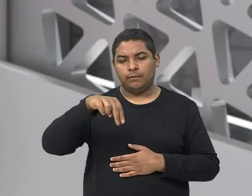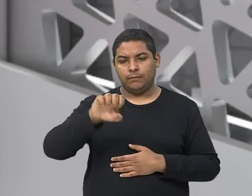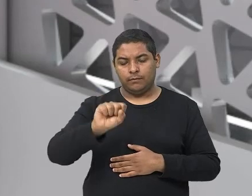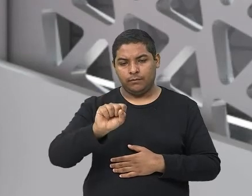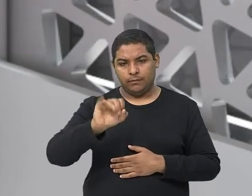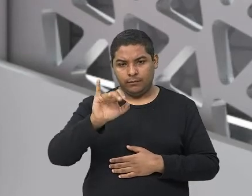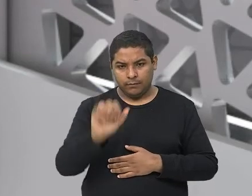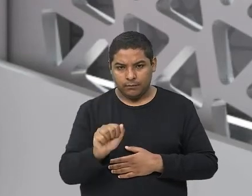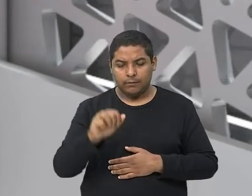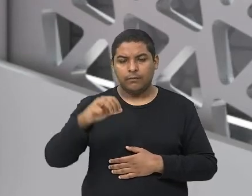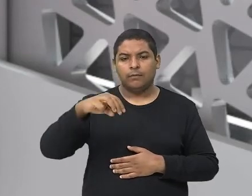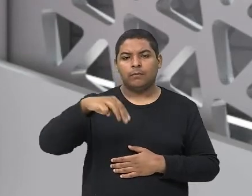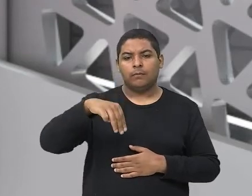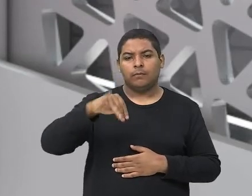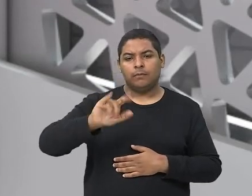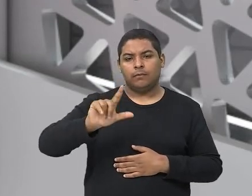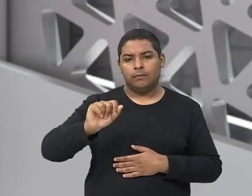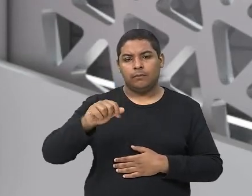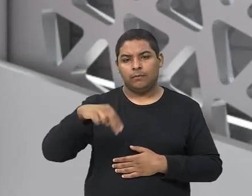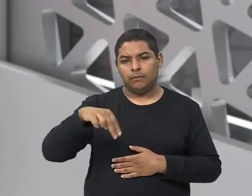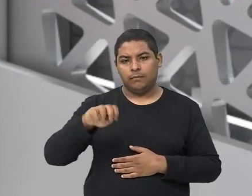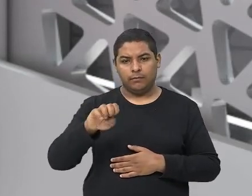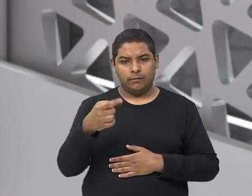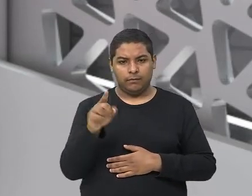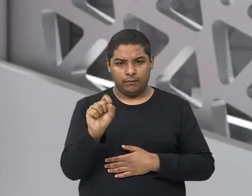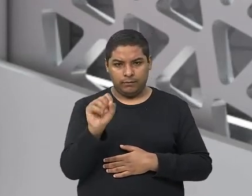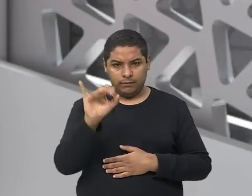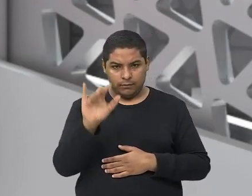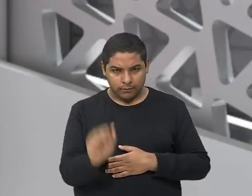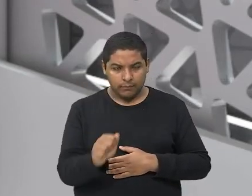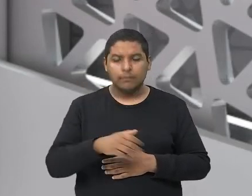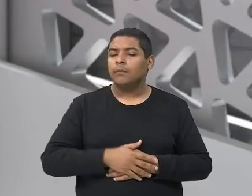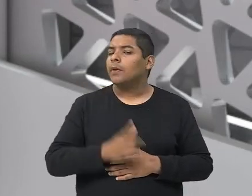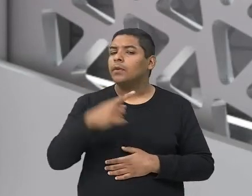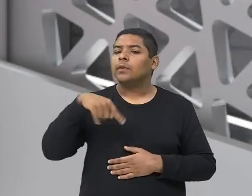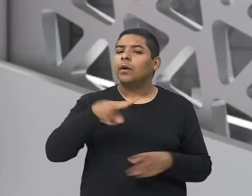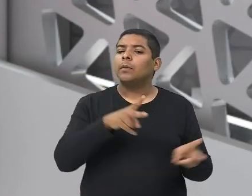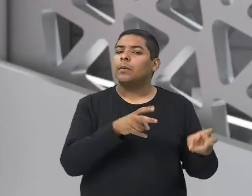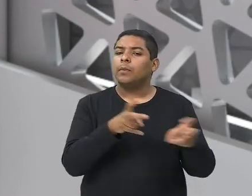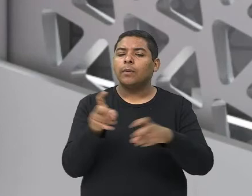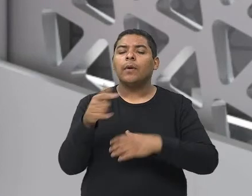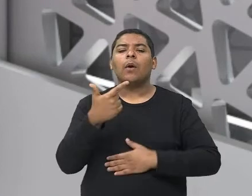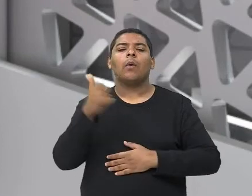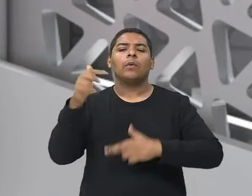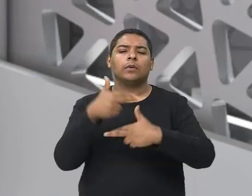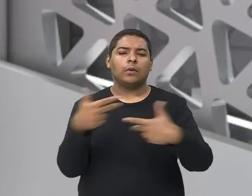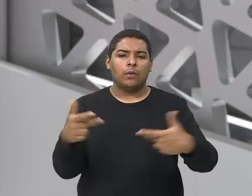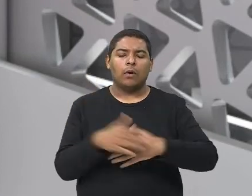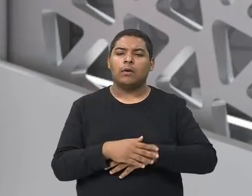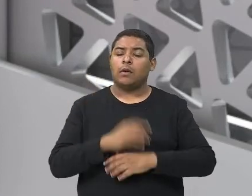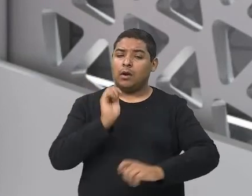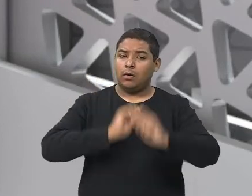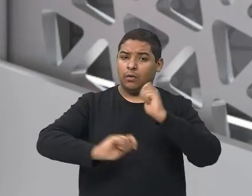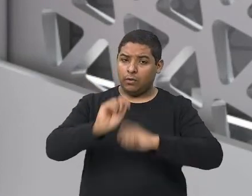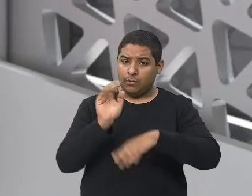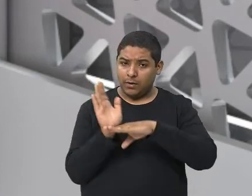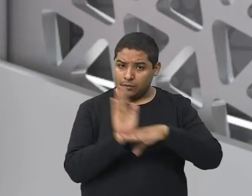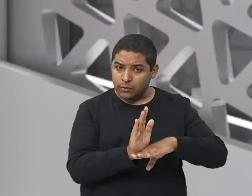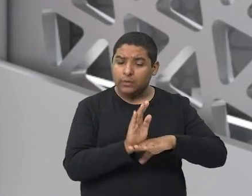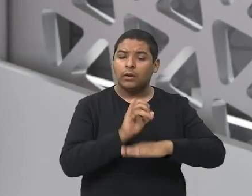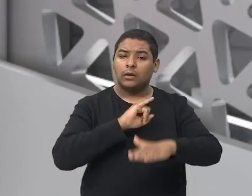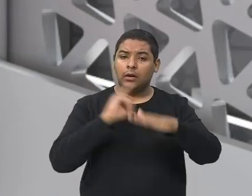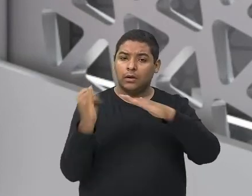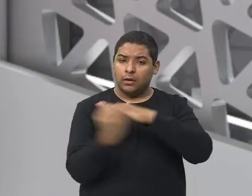seus desenvolvimentos específicos, e a gente vai verificar que um outro fator econômico que ajuda muito essas